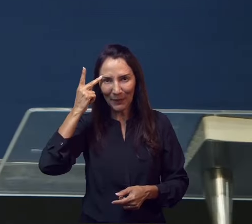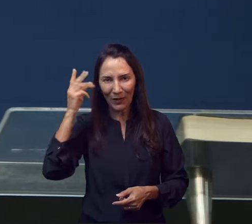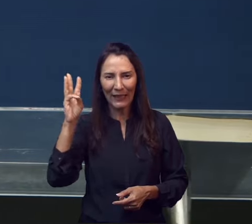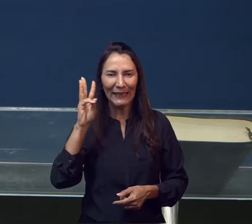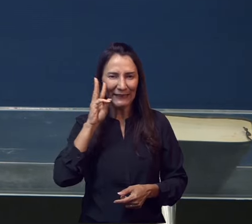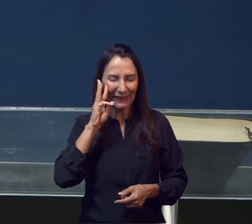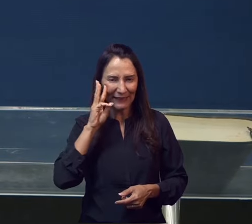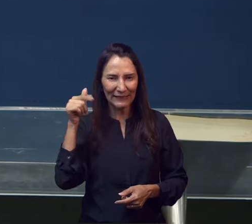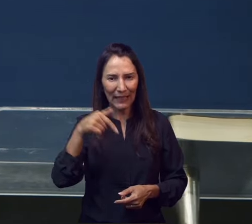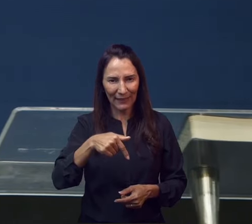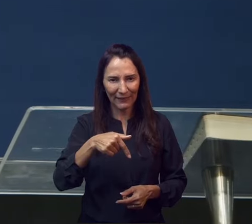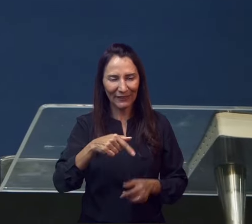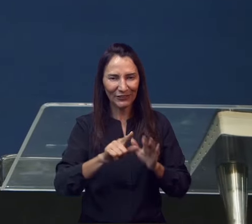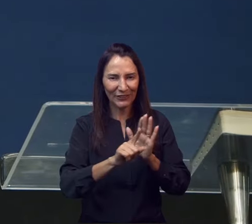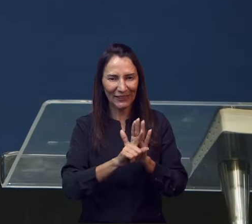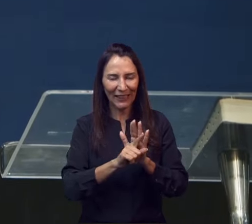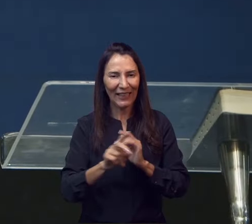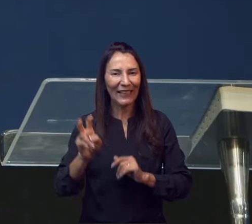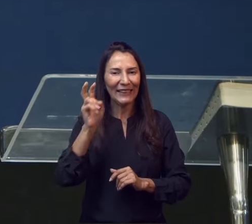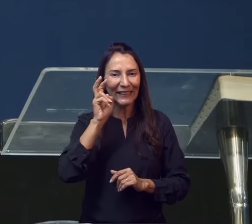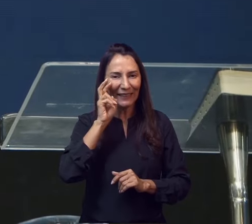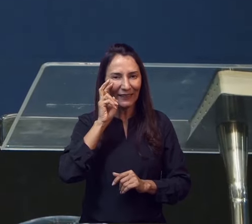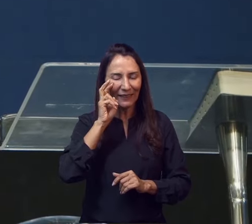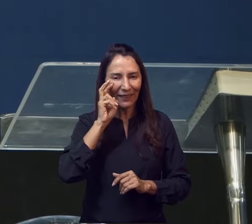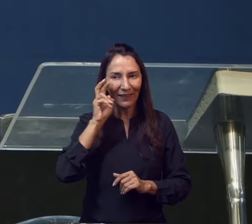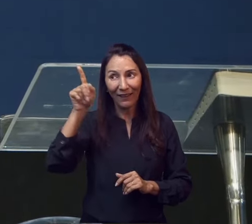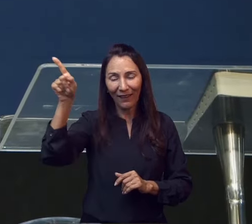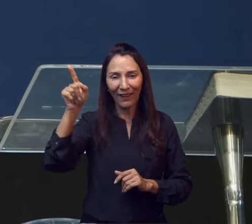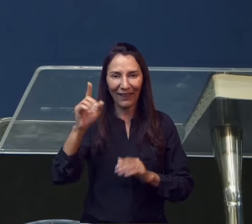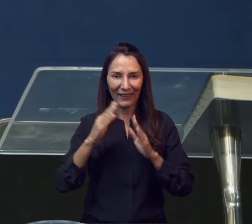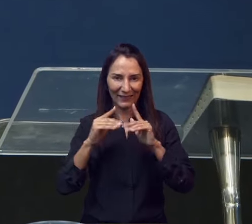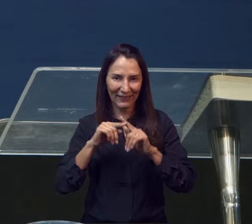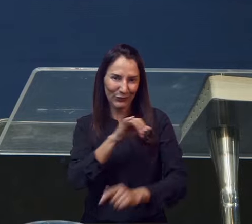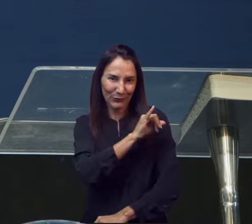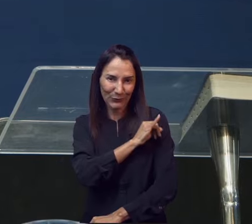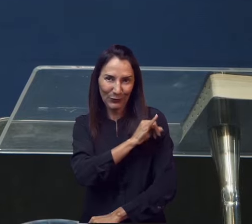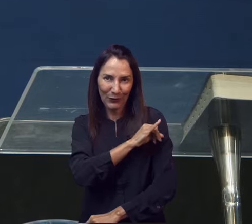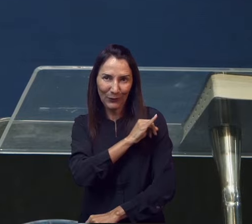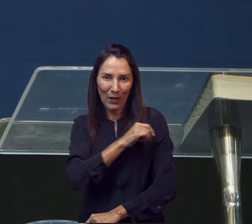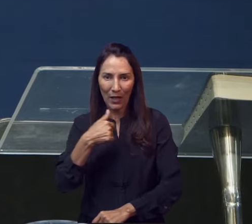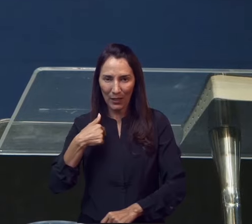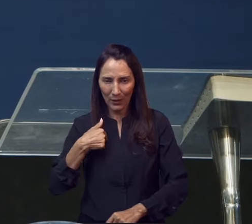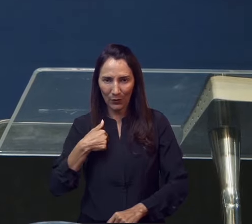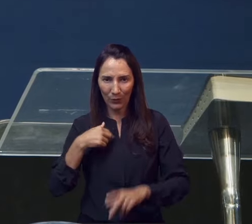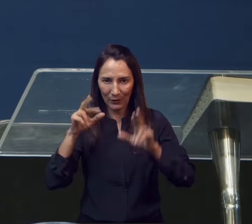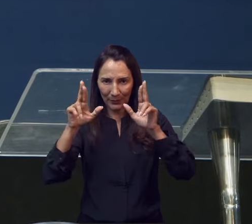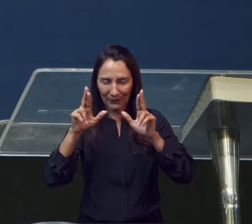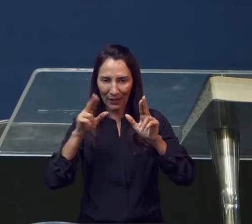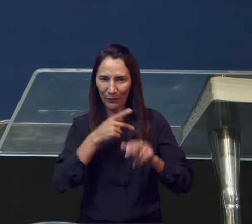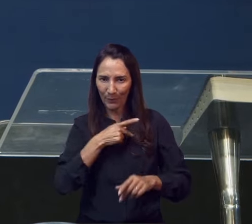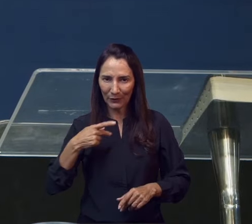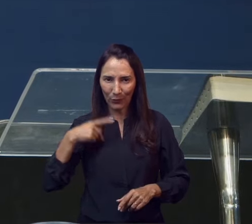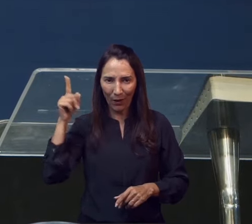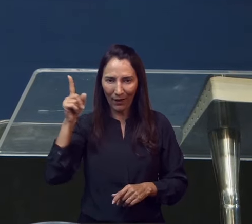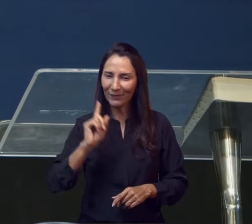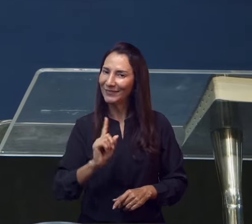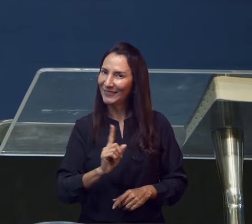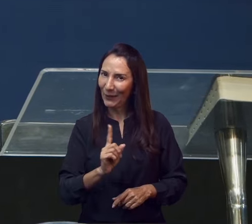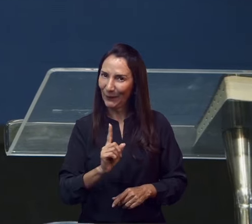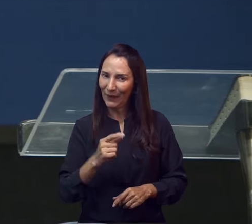Getsêmani e quinta-feira na nossa igreja que eu não era pastor então eu quero um evangelista e muda muito